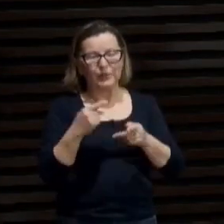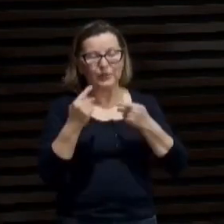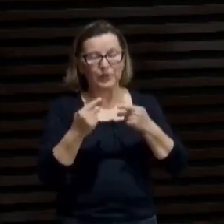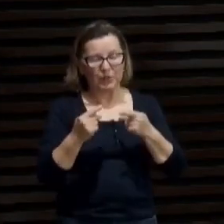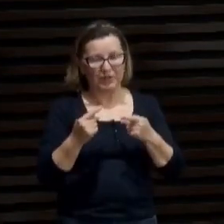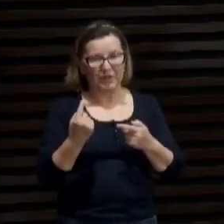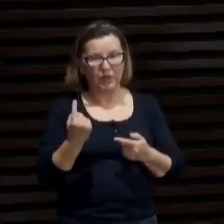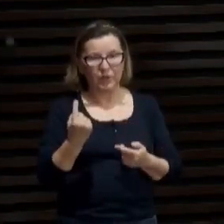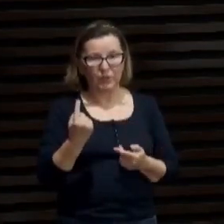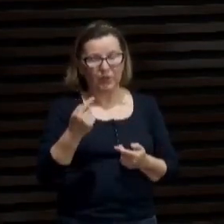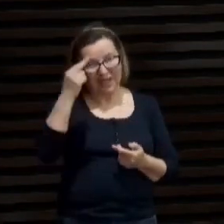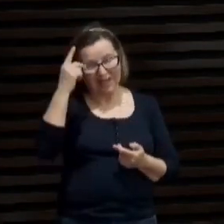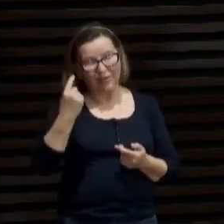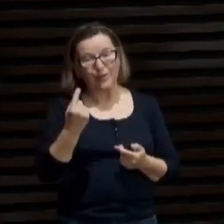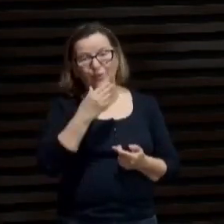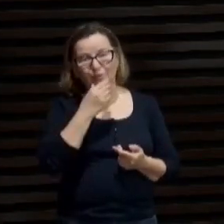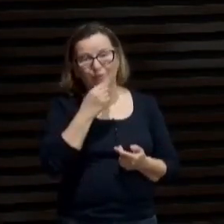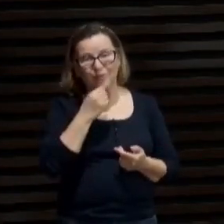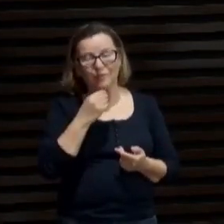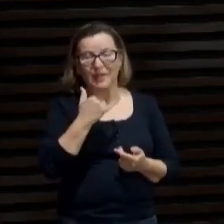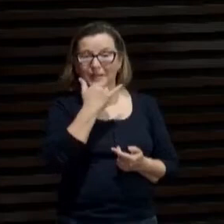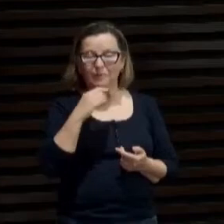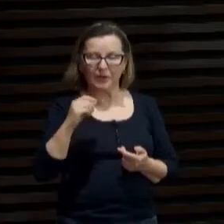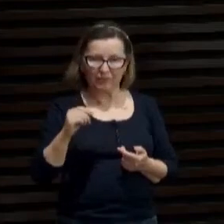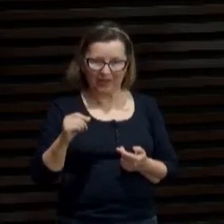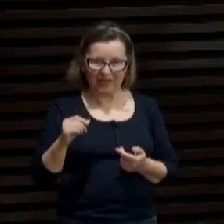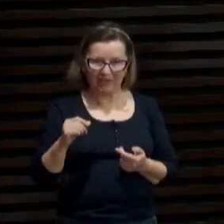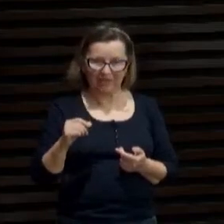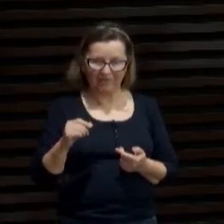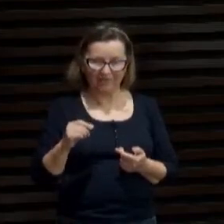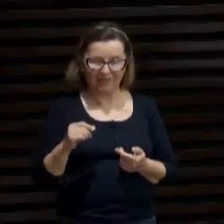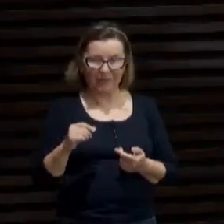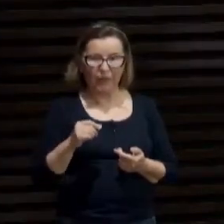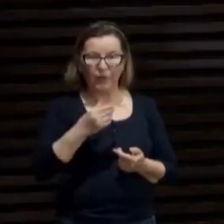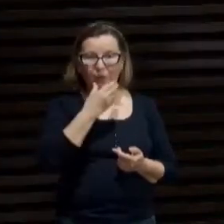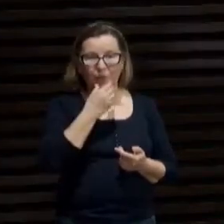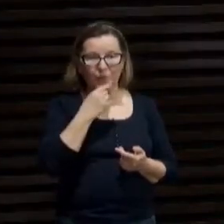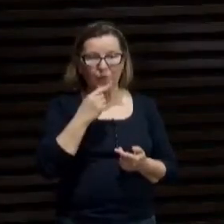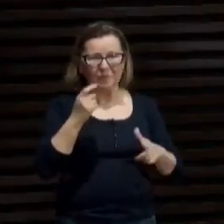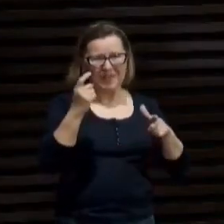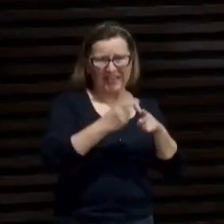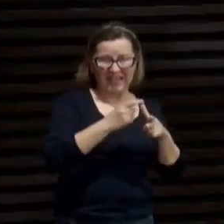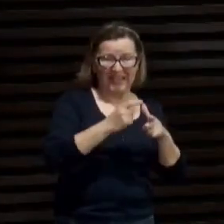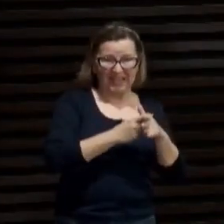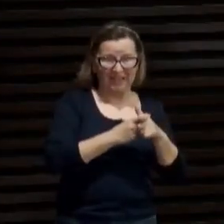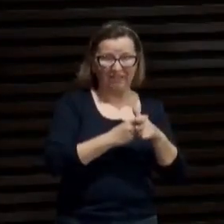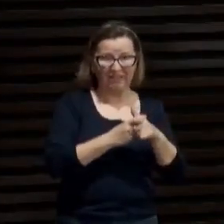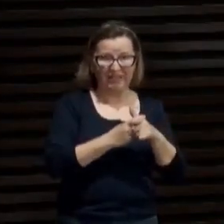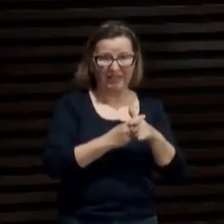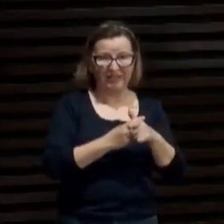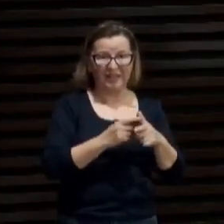talentos. Eu traduzi aqui, são 340 toneladas de ouro. o cara devia. É uma hipérbole de